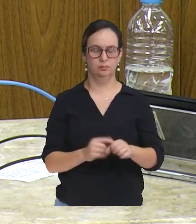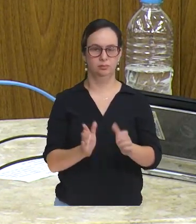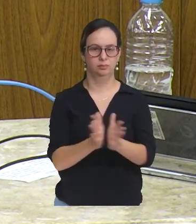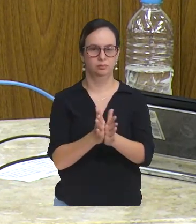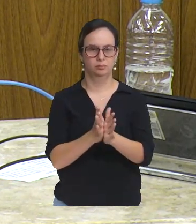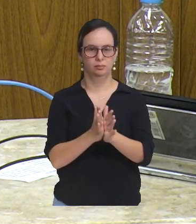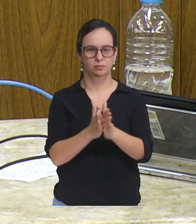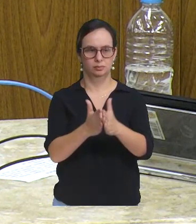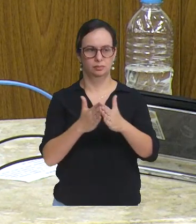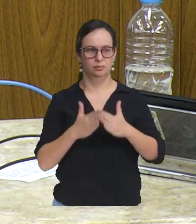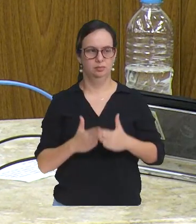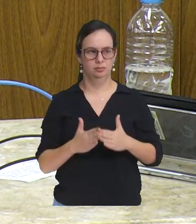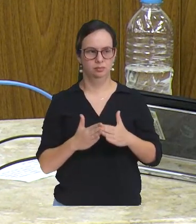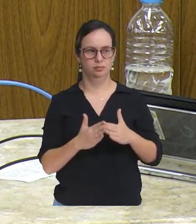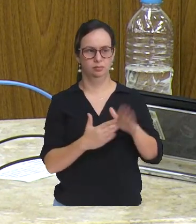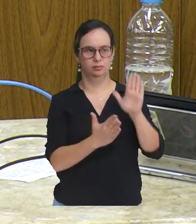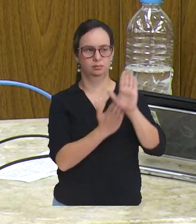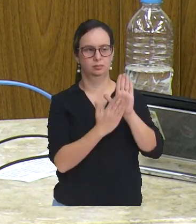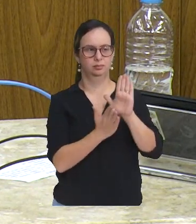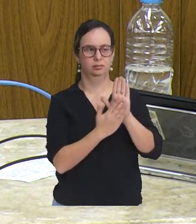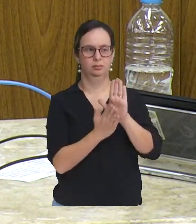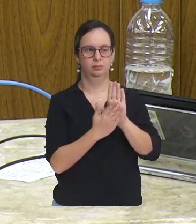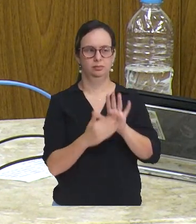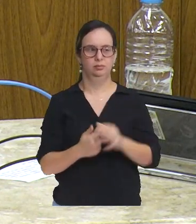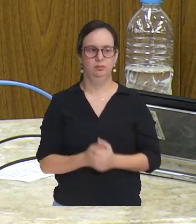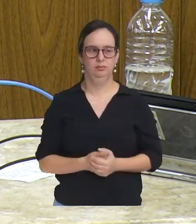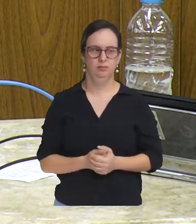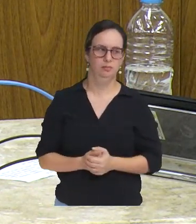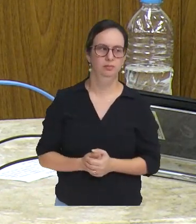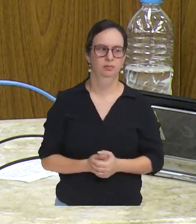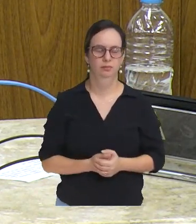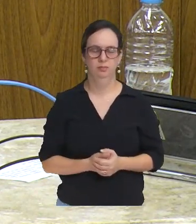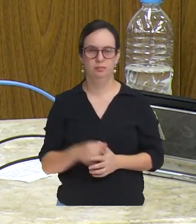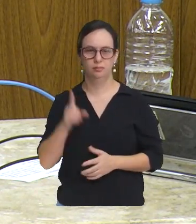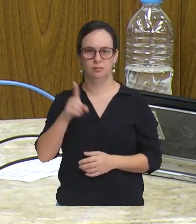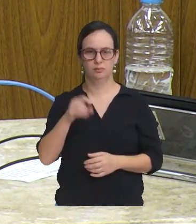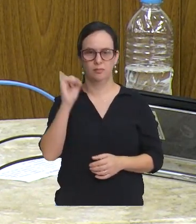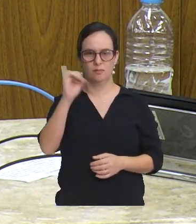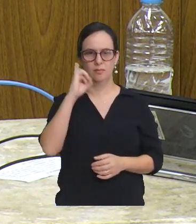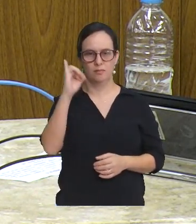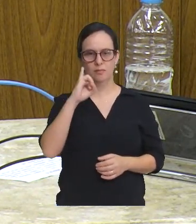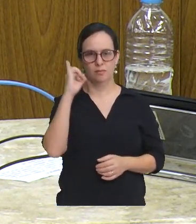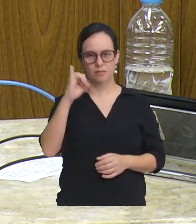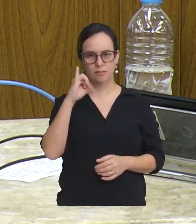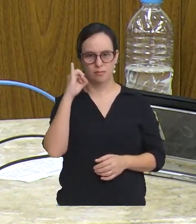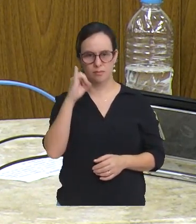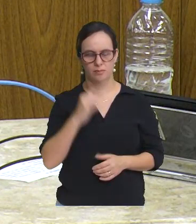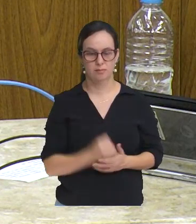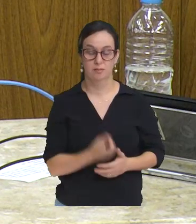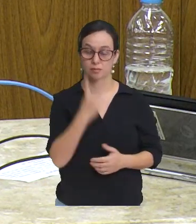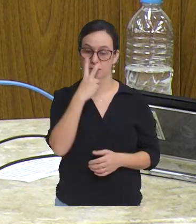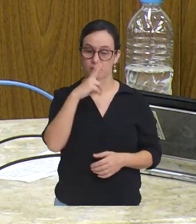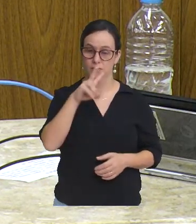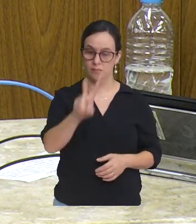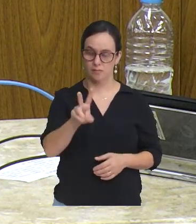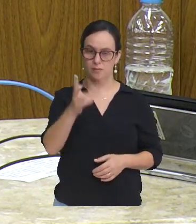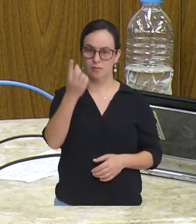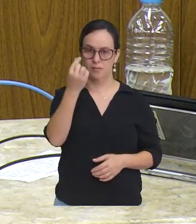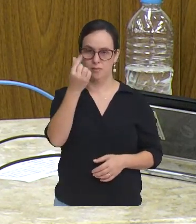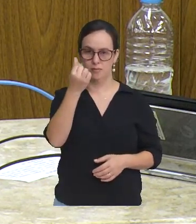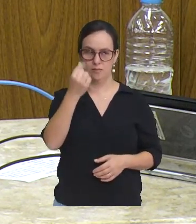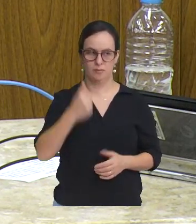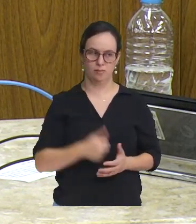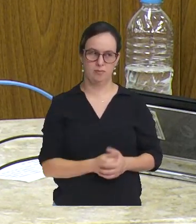Eu acredito aí que a aquisição é de suma importância, até visando aí a economia. E